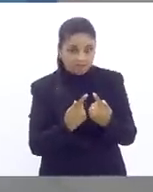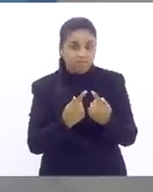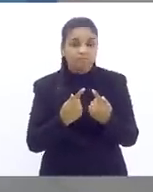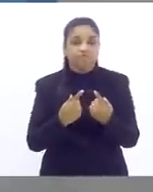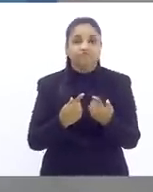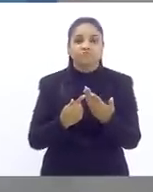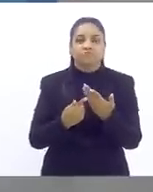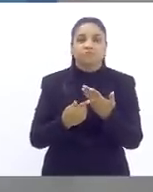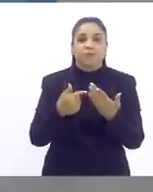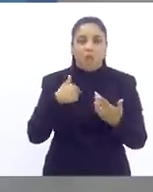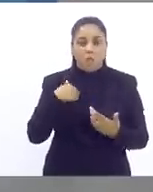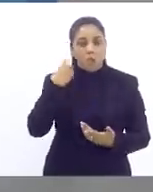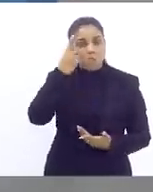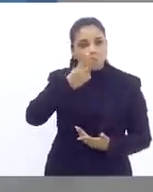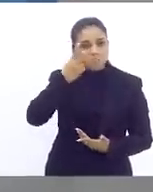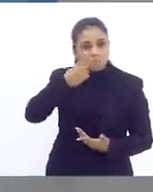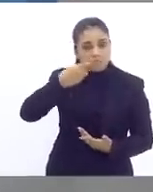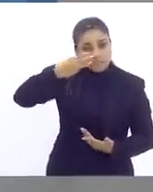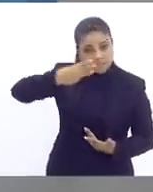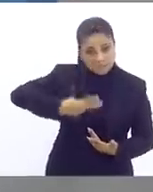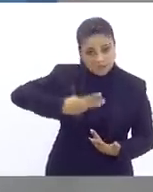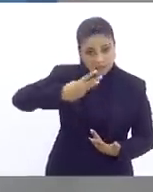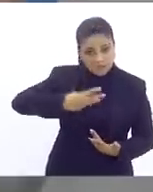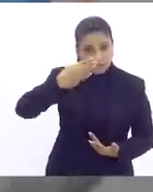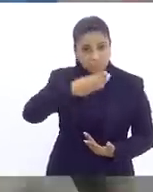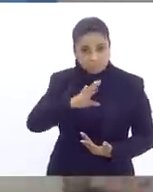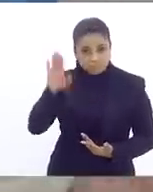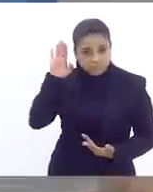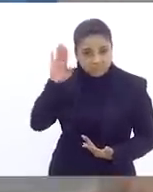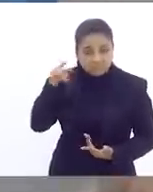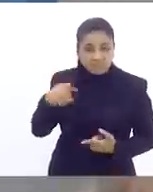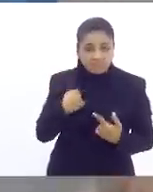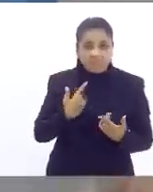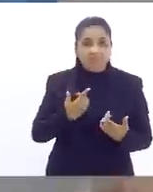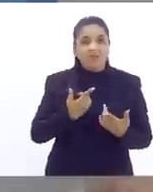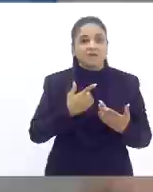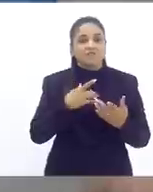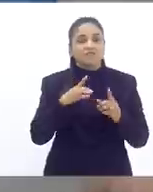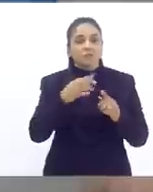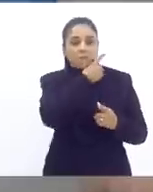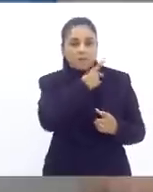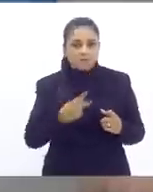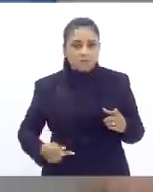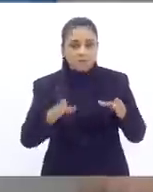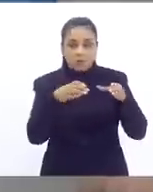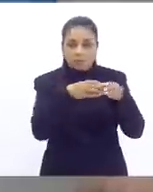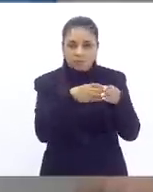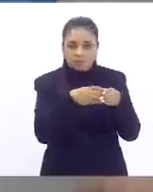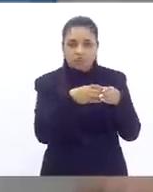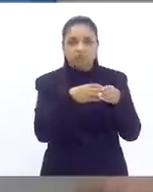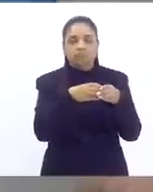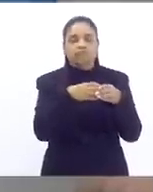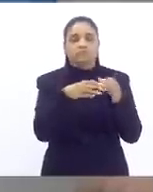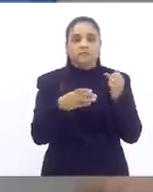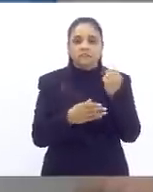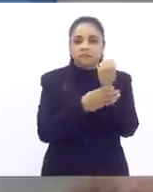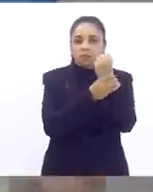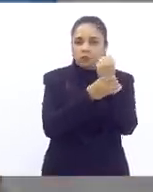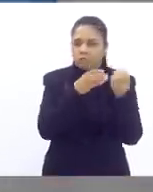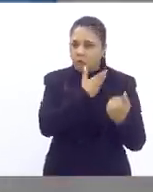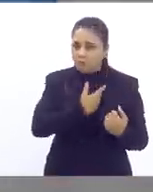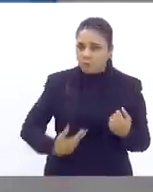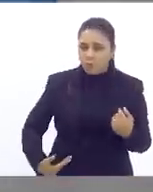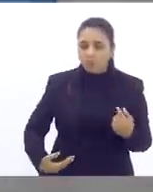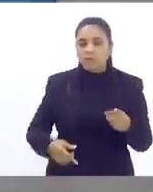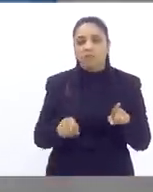e eu sou uma parlamentar no terceiro mandato e fui presidente da Comissão de segurança pública no segundo mandato da comissão de